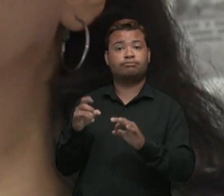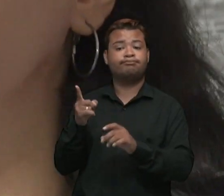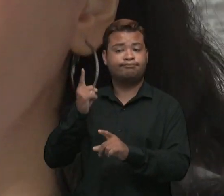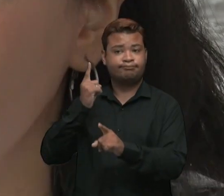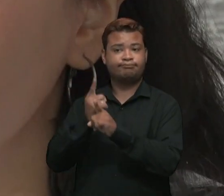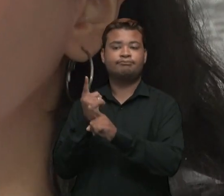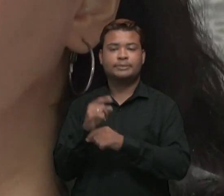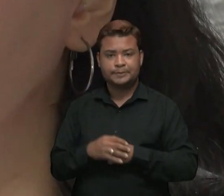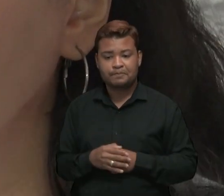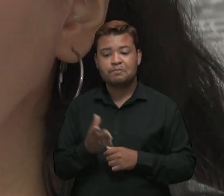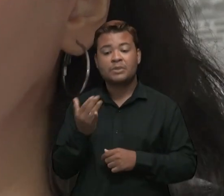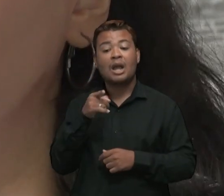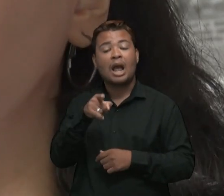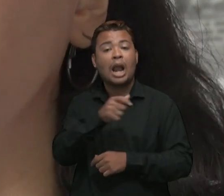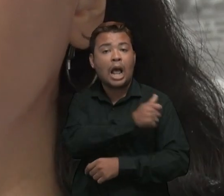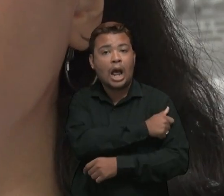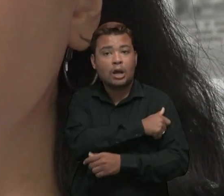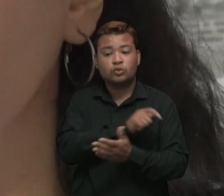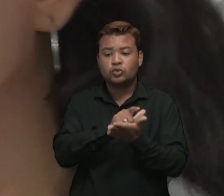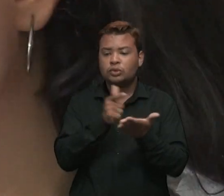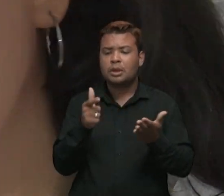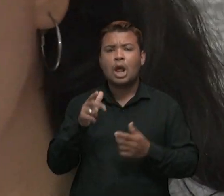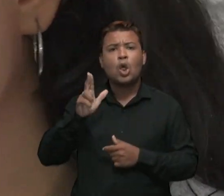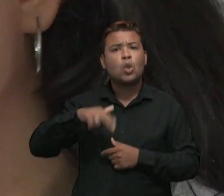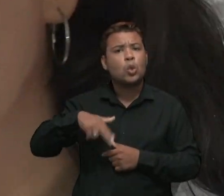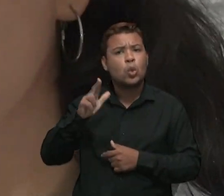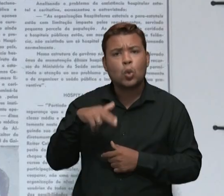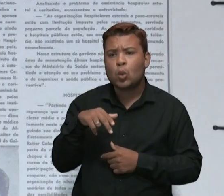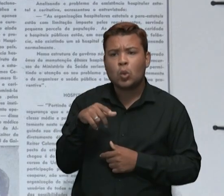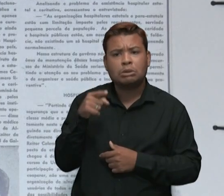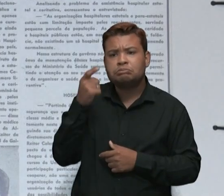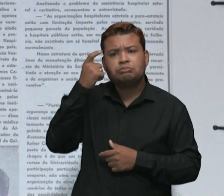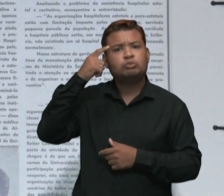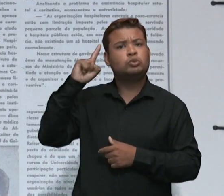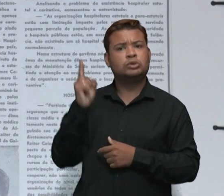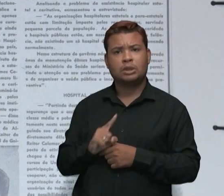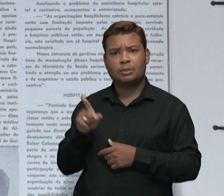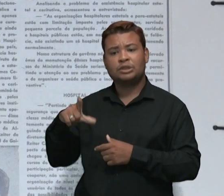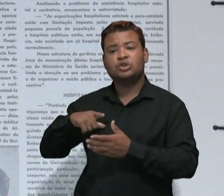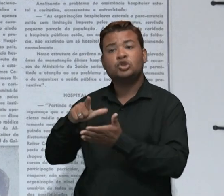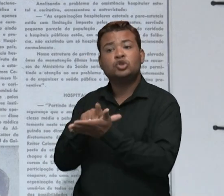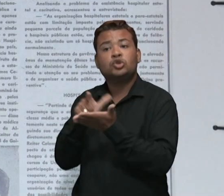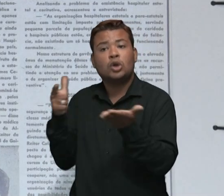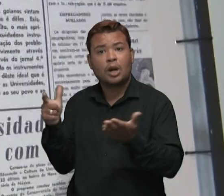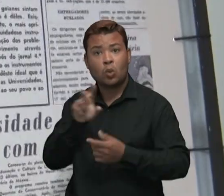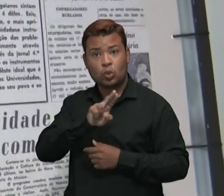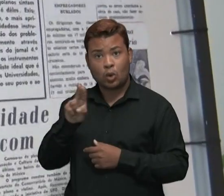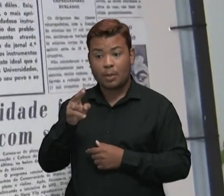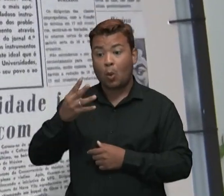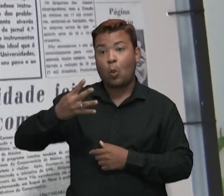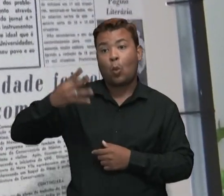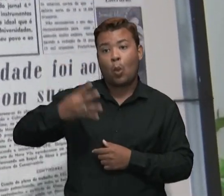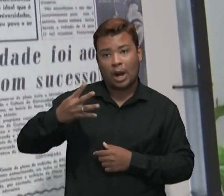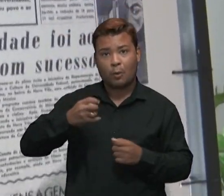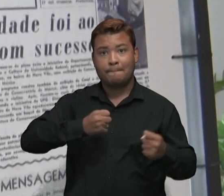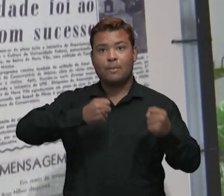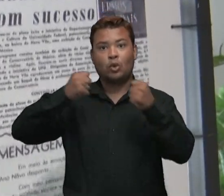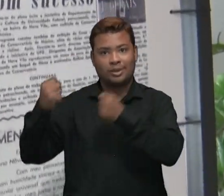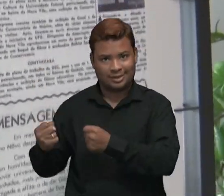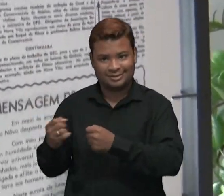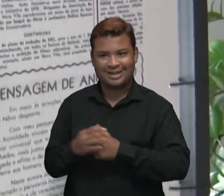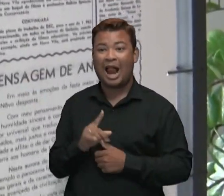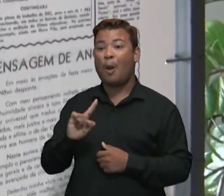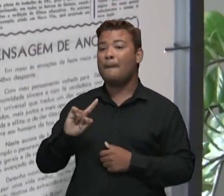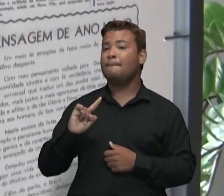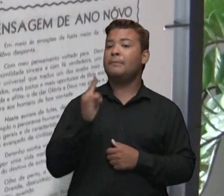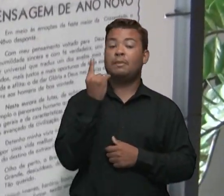era estudante de jornalismo e nunca tinha ouvido falar do jornal Quarto Poder, o primeiro veículo de